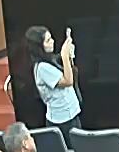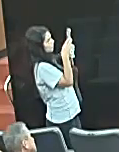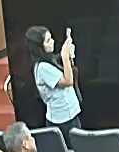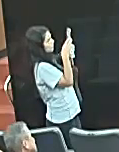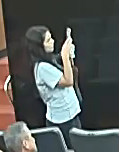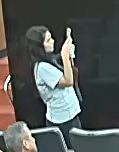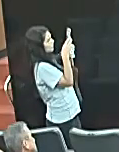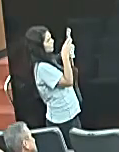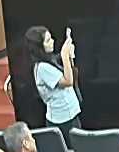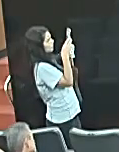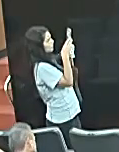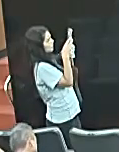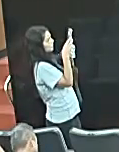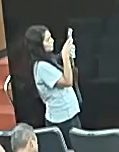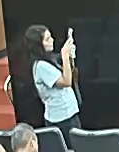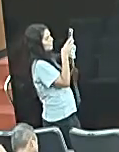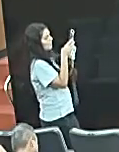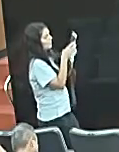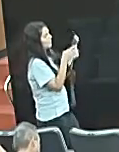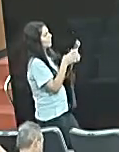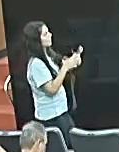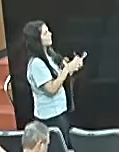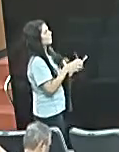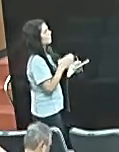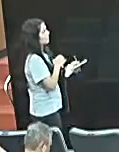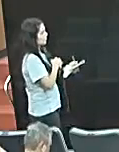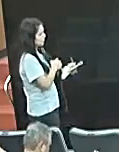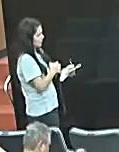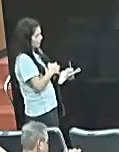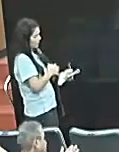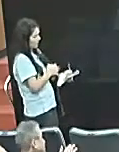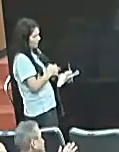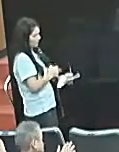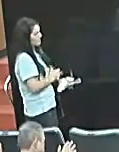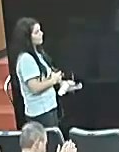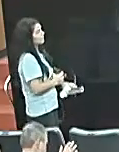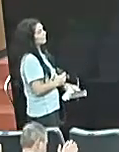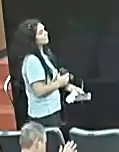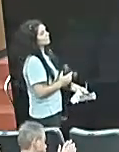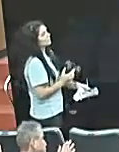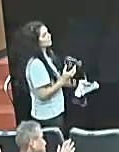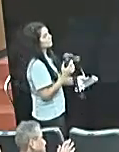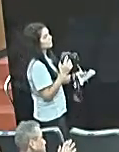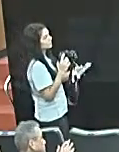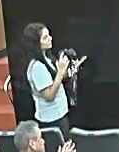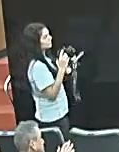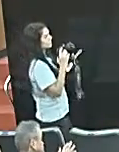pública eficaz obrigado a todos pela oportunidade obrigado e obrigado pela